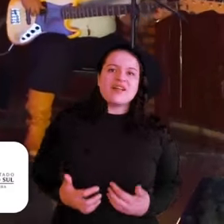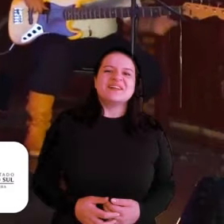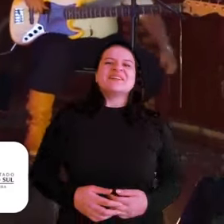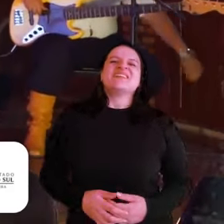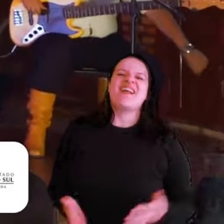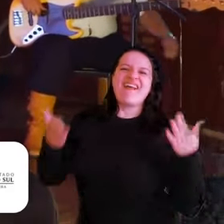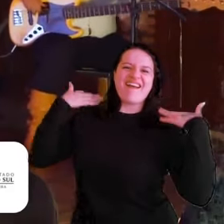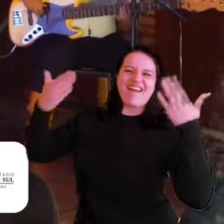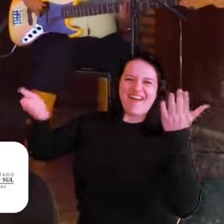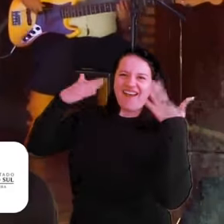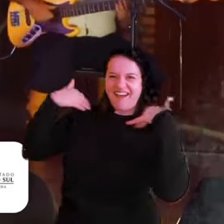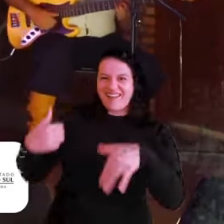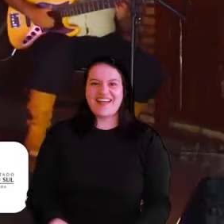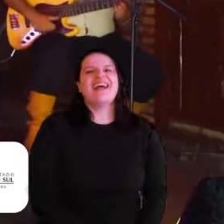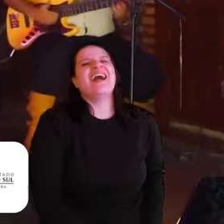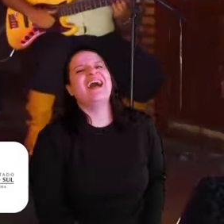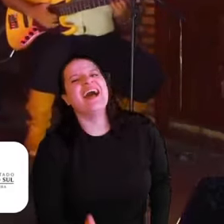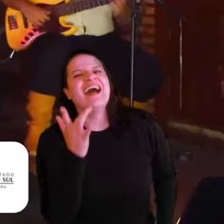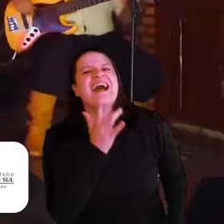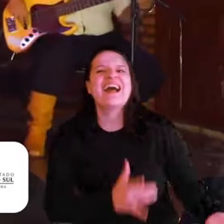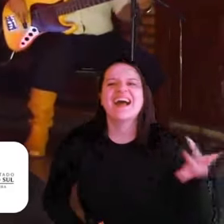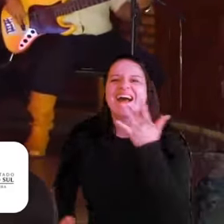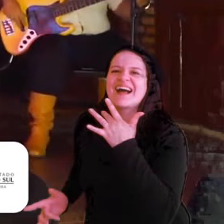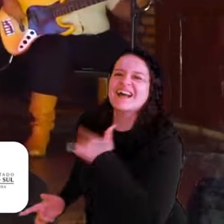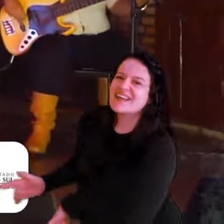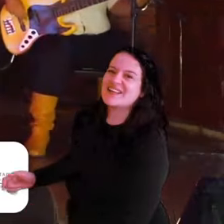ter, que calorão.